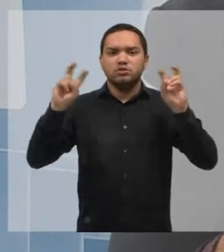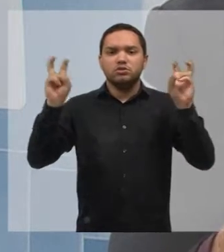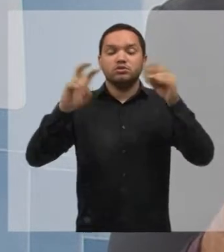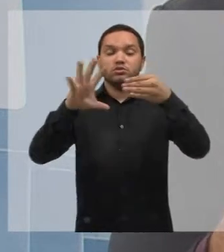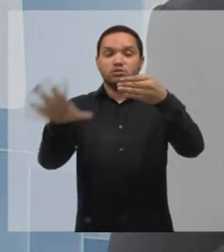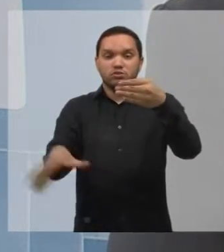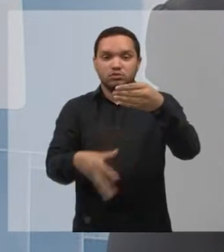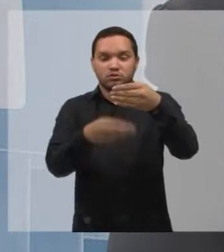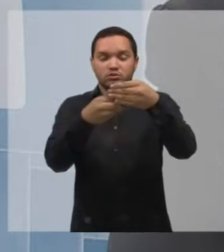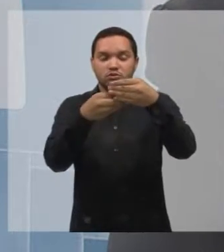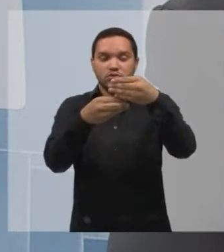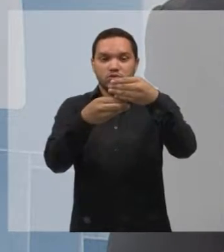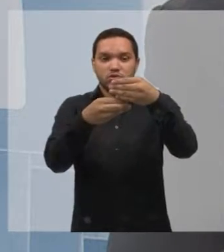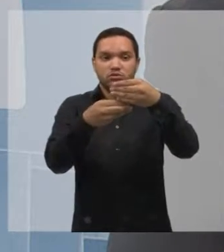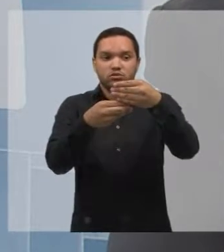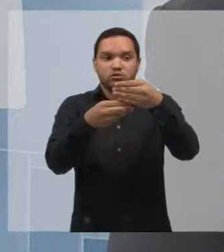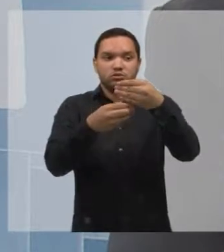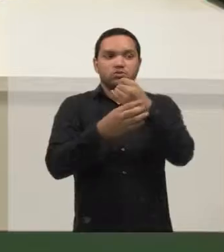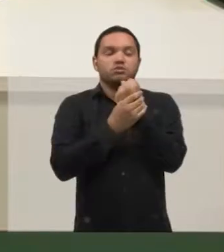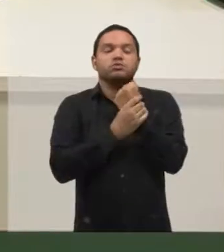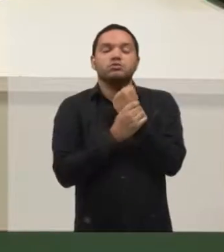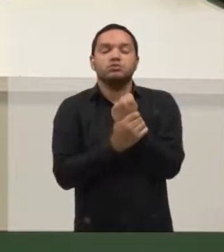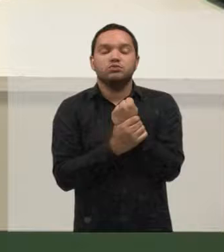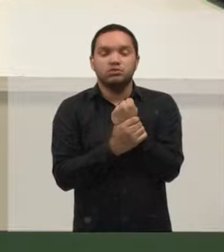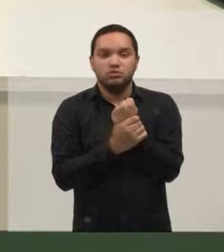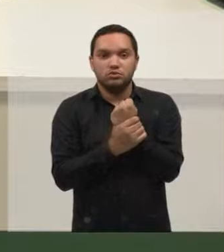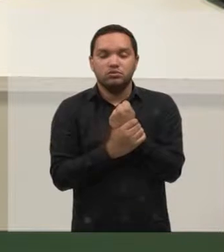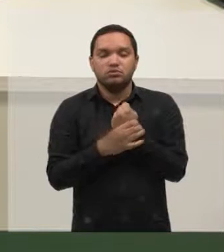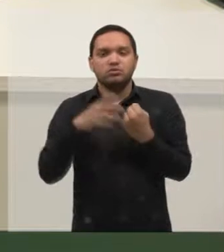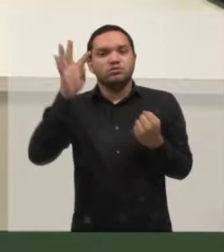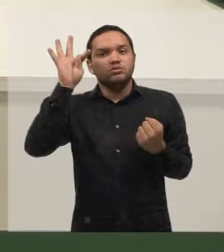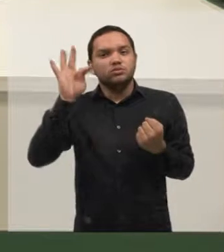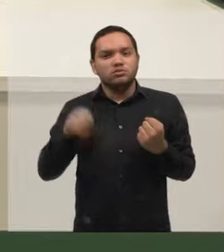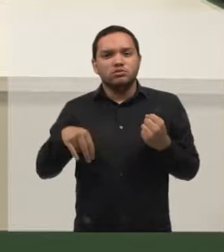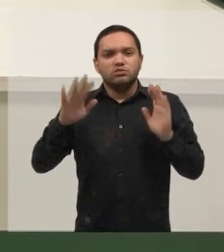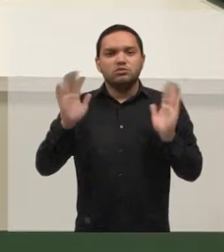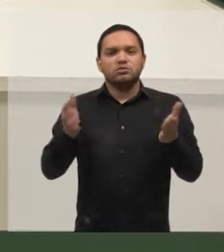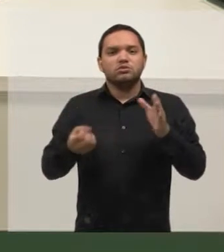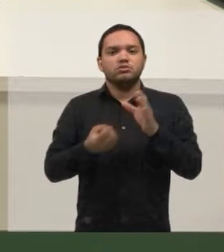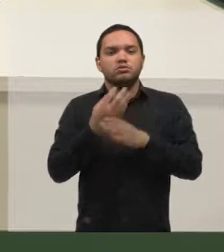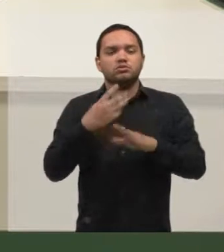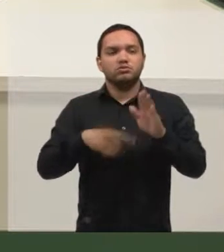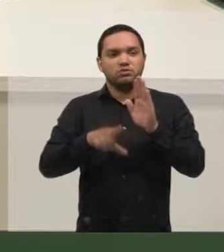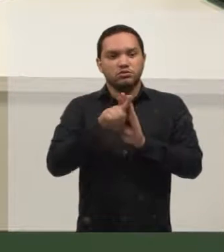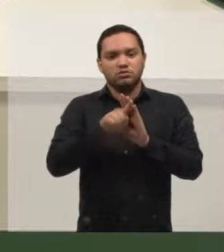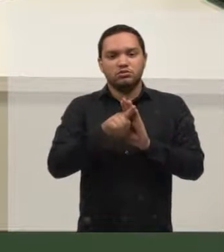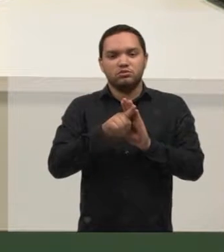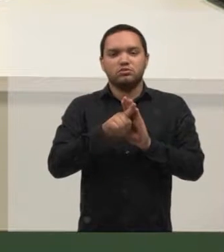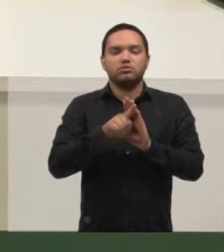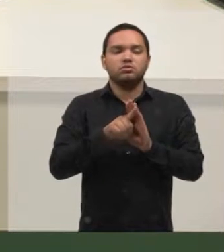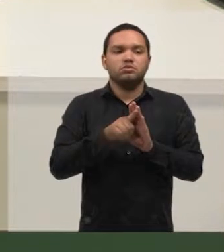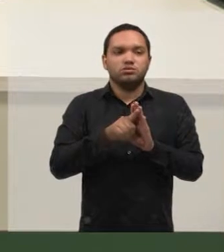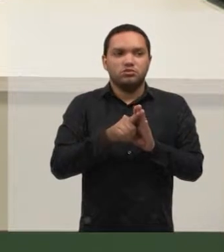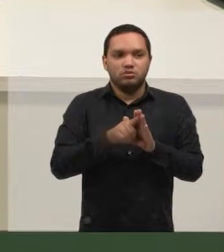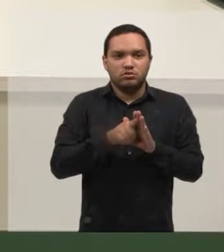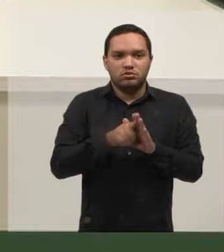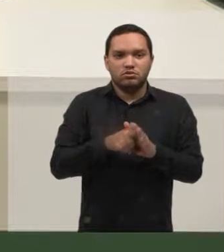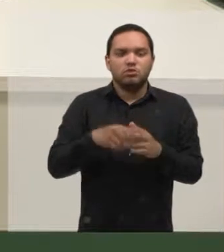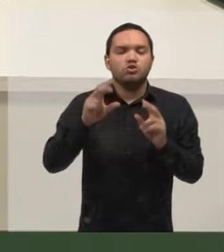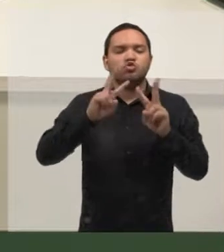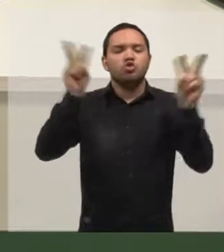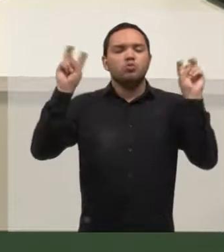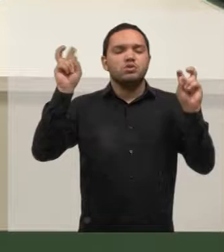complementa a questão da proteção dos bancos do o deputado Tim Gomes tinha feito uma lei anteriormente dos biombos e do uso de celular.